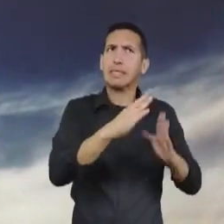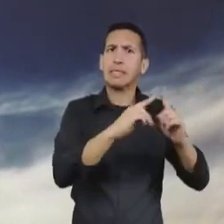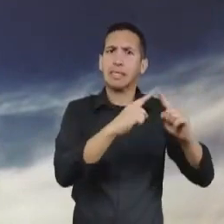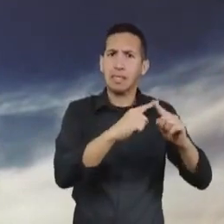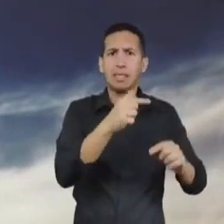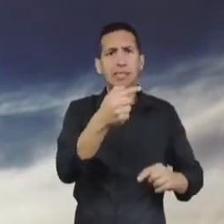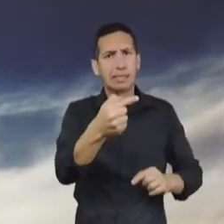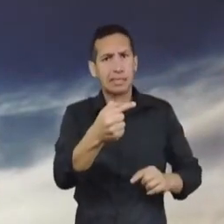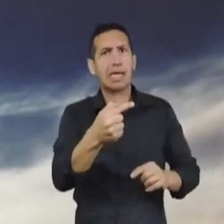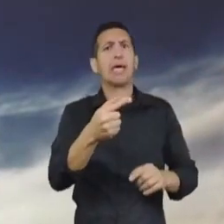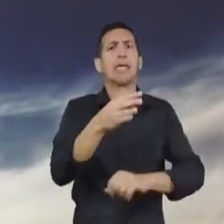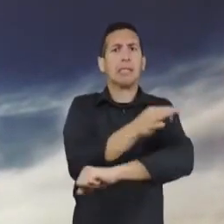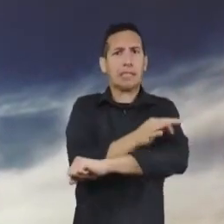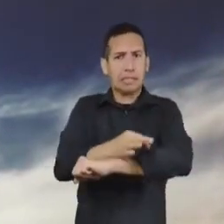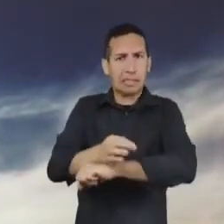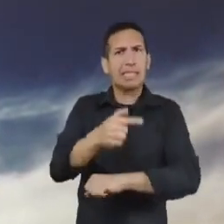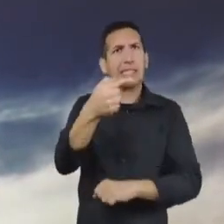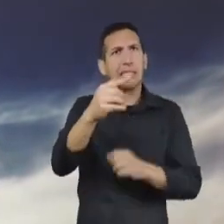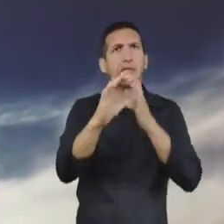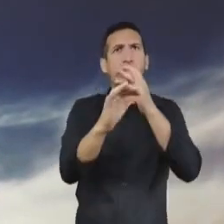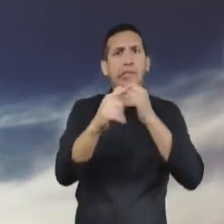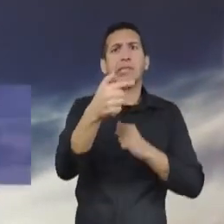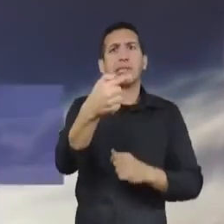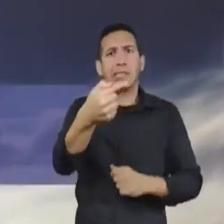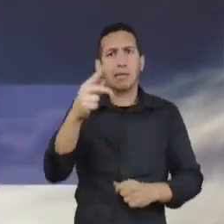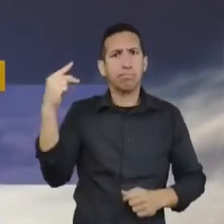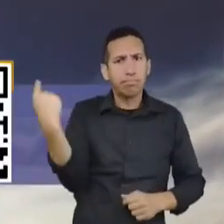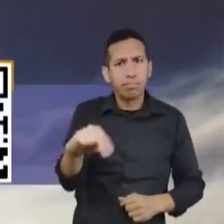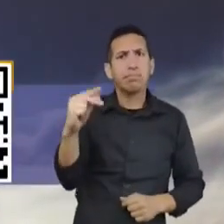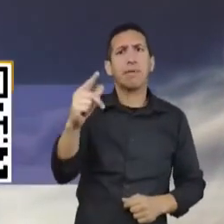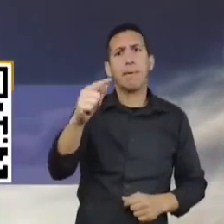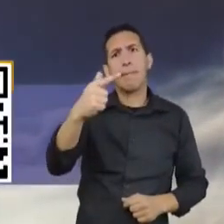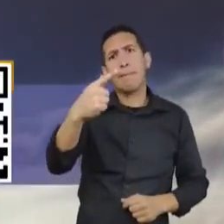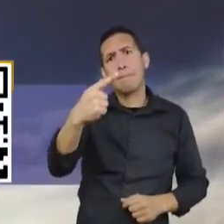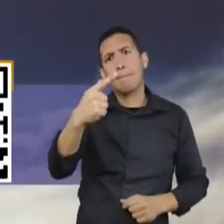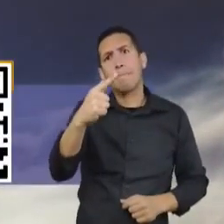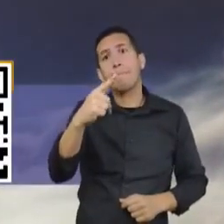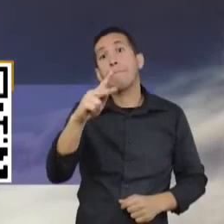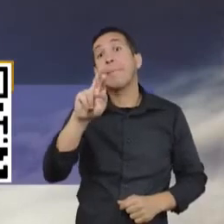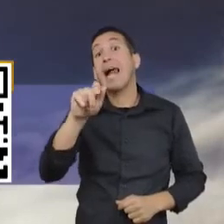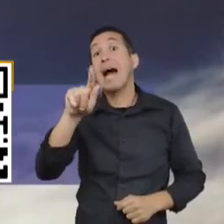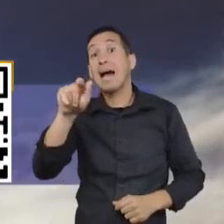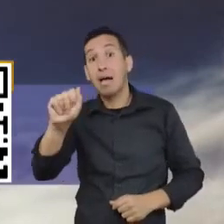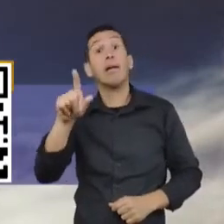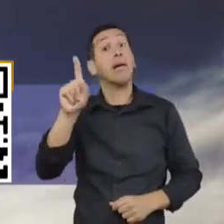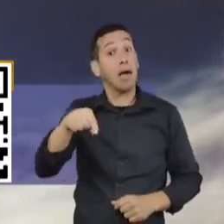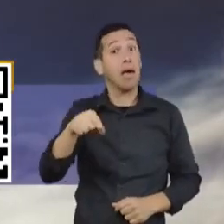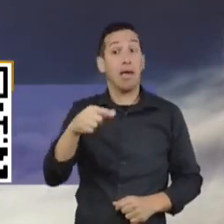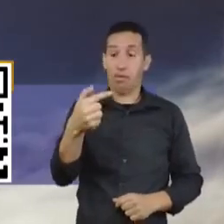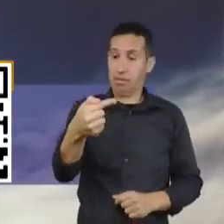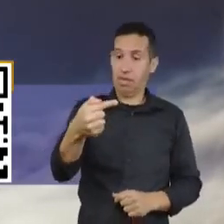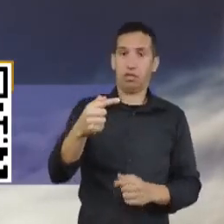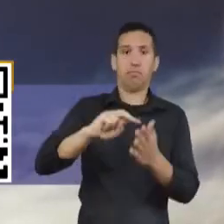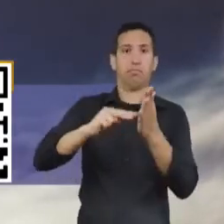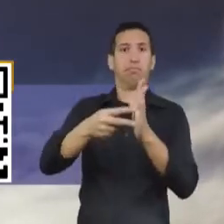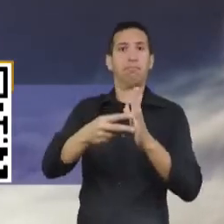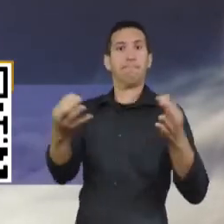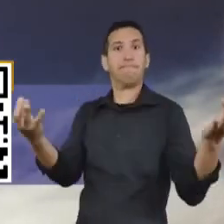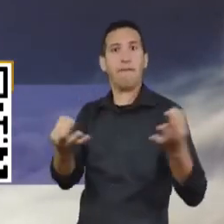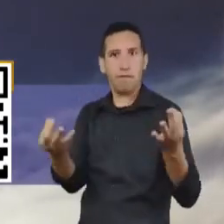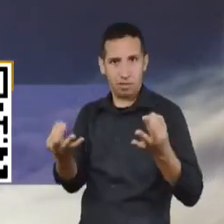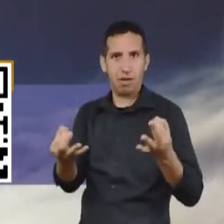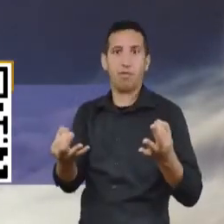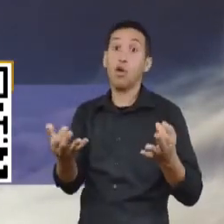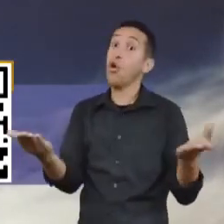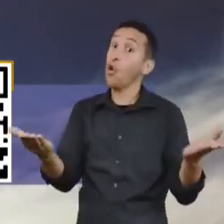sete igrejas Sete Selos Sete Trombetas as sete pragas e por aí vai o número 7 o número da perfeição e nesse